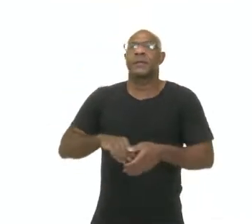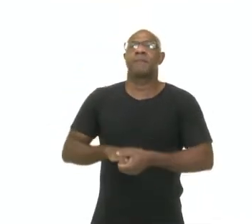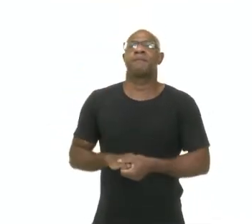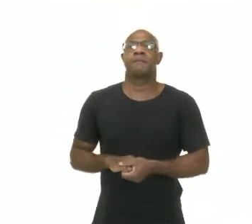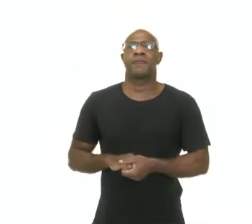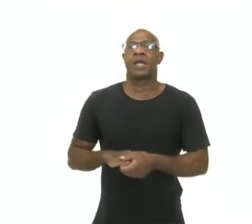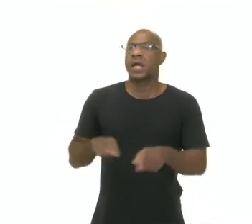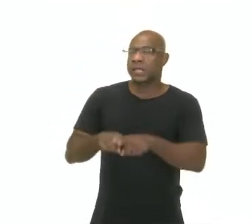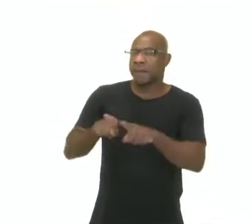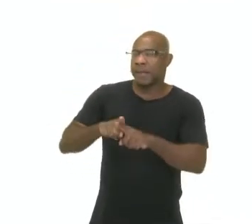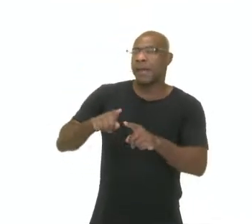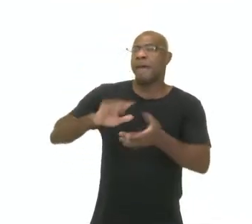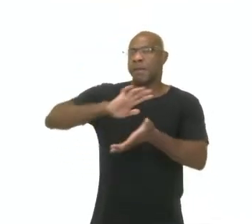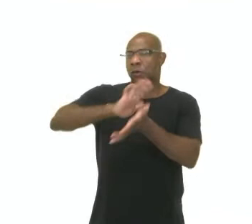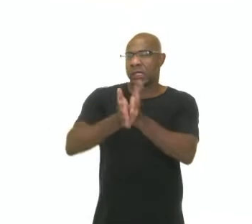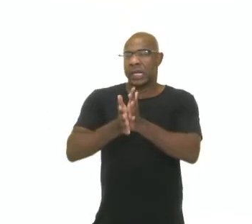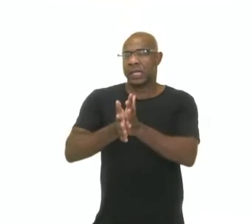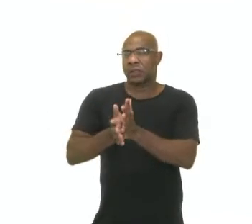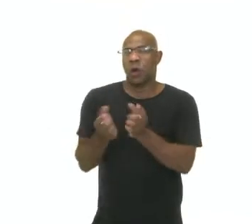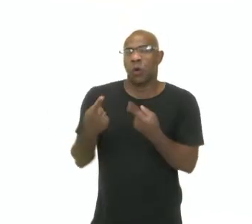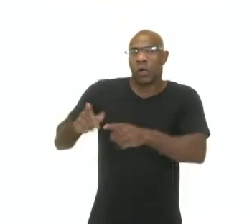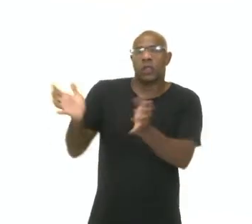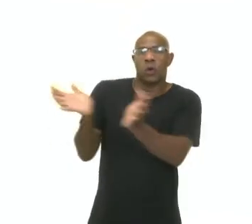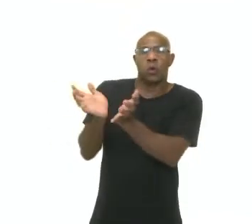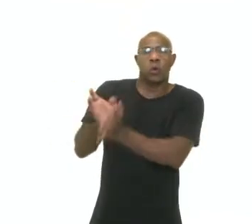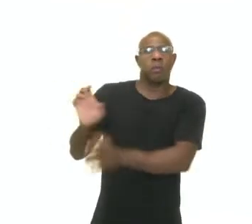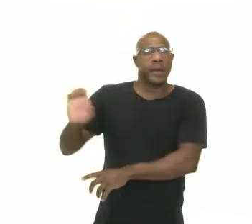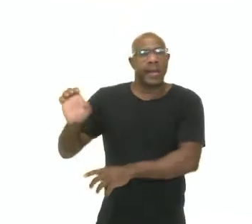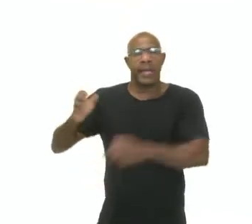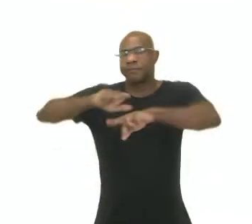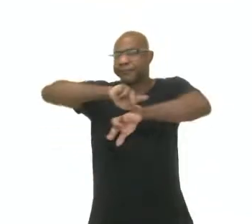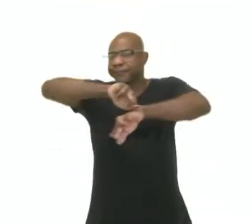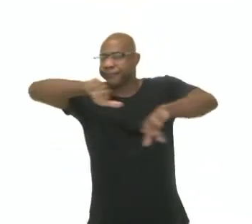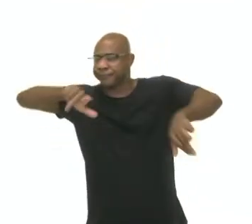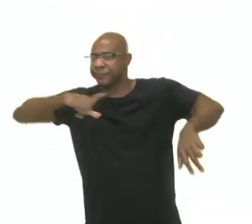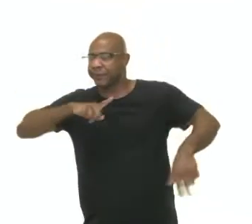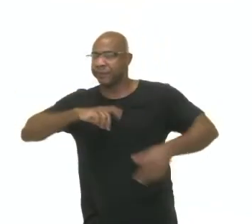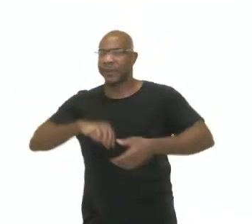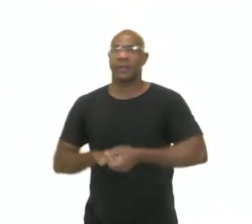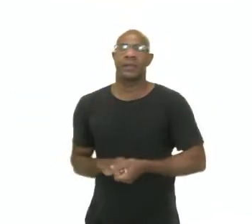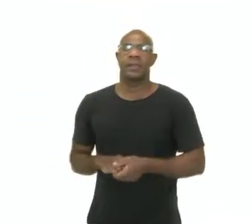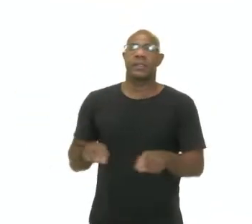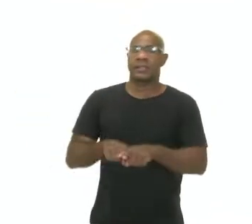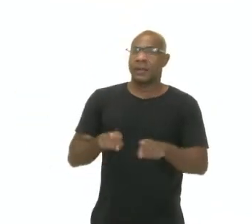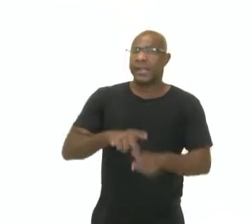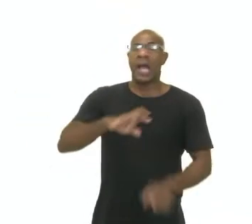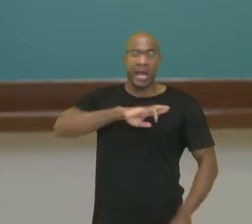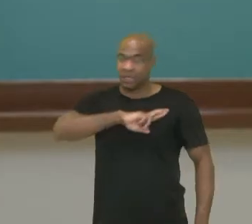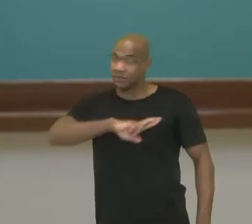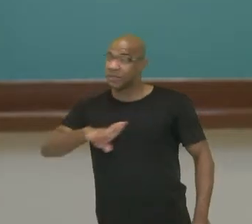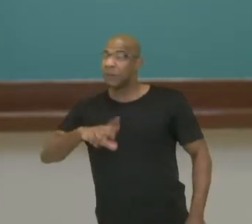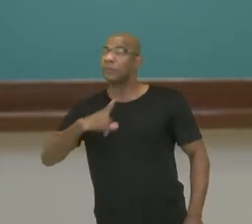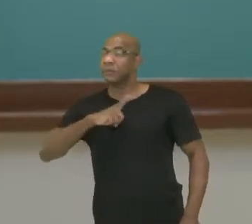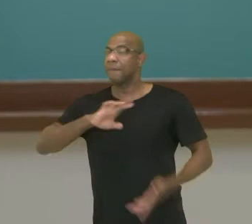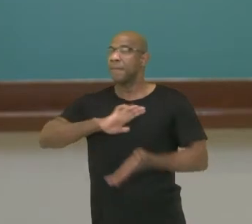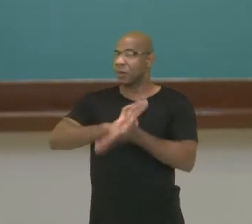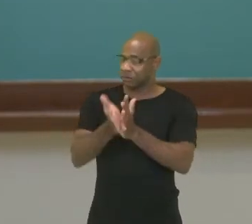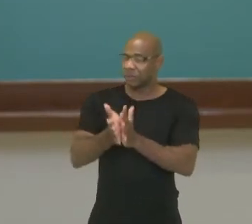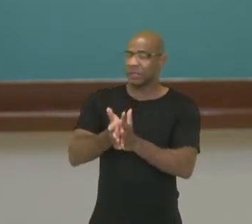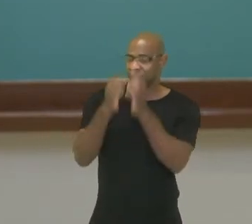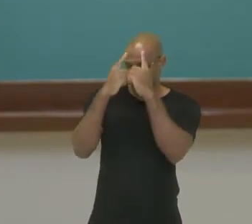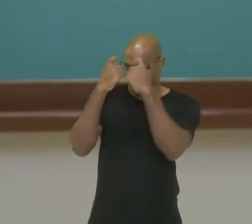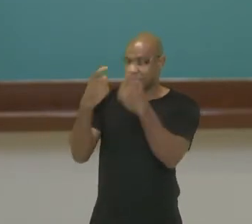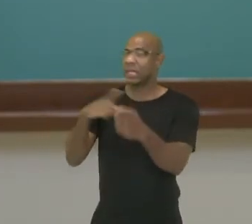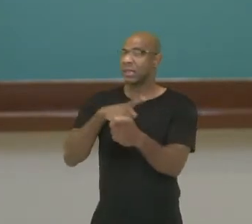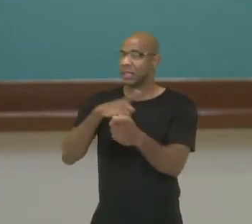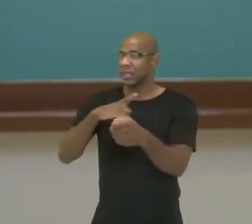um enorme e variado repertório de violências políticas, étnicas, religiosas, entre outras. Vejam, pessoal, quantas e